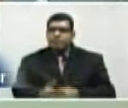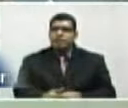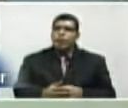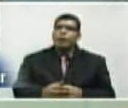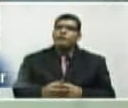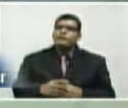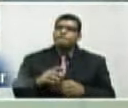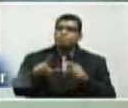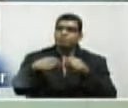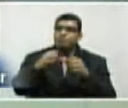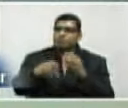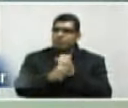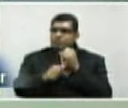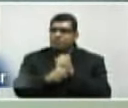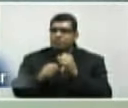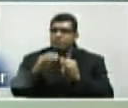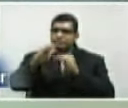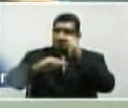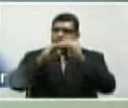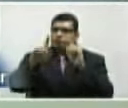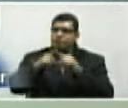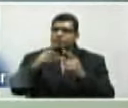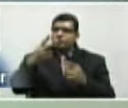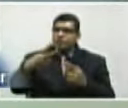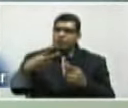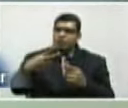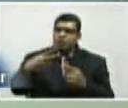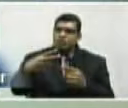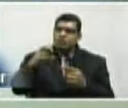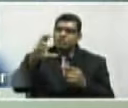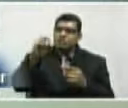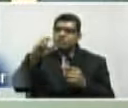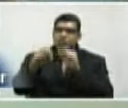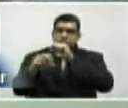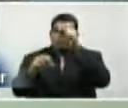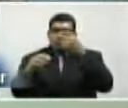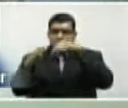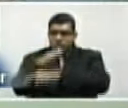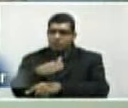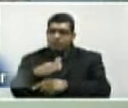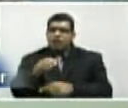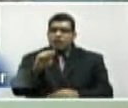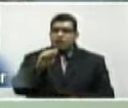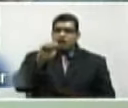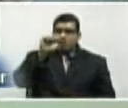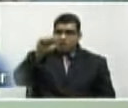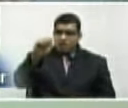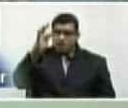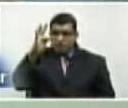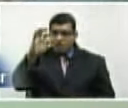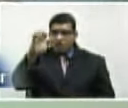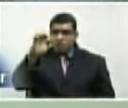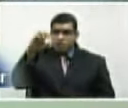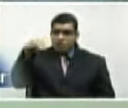de prestação de conta e de transparência dos 50% de financiamento da FEAM.